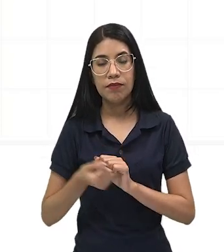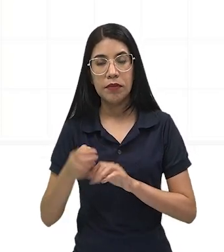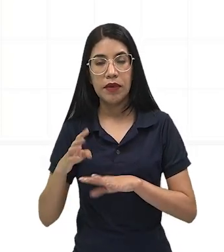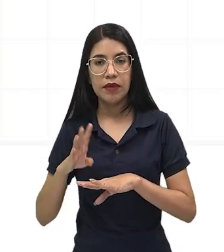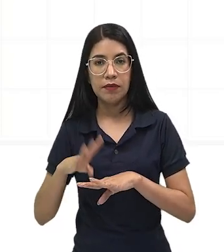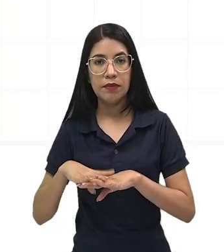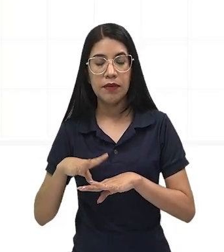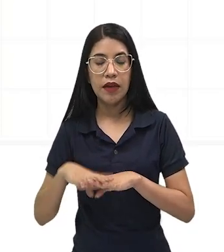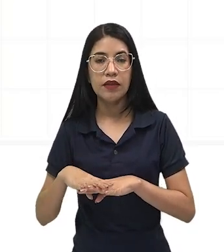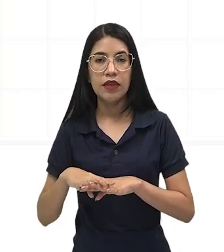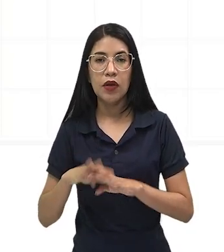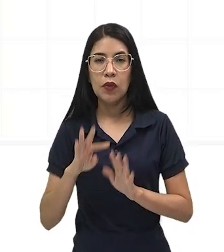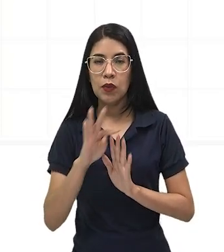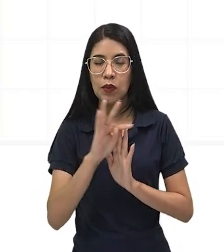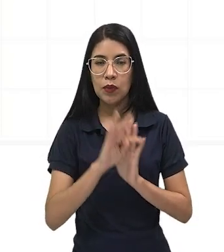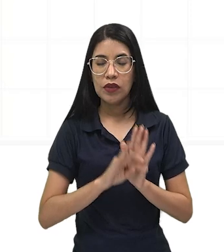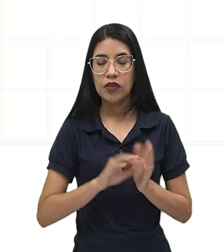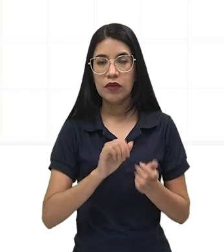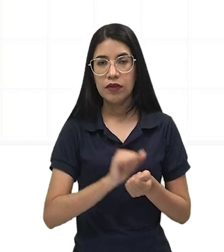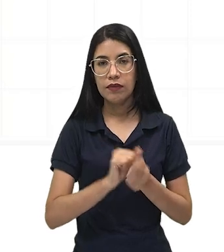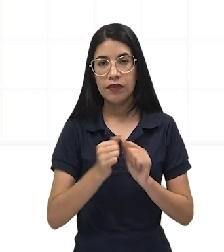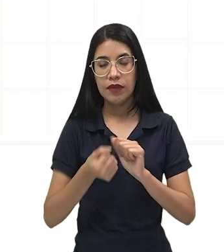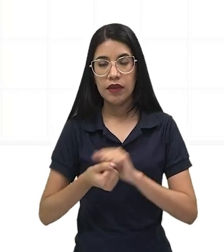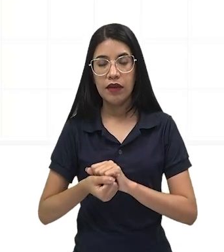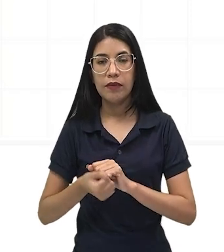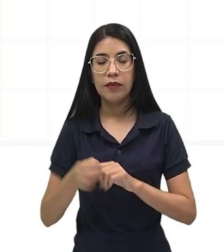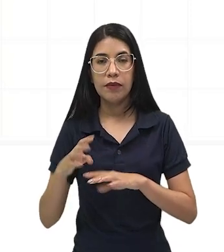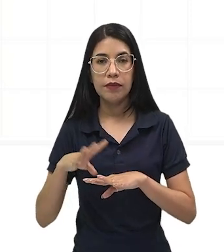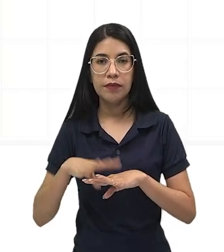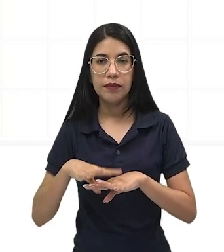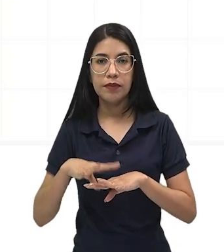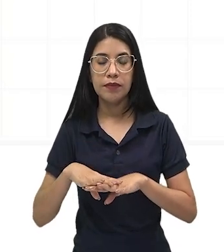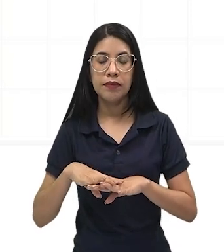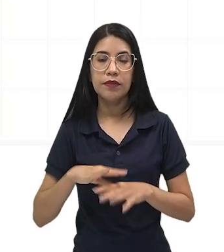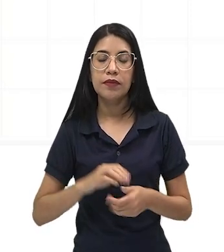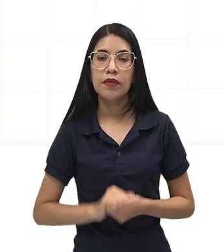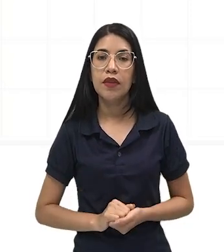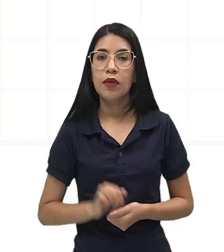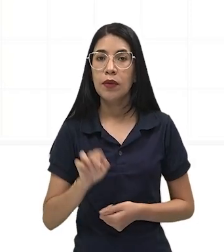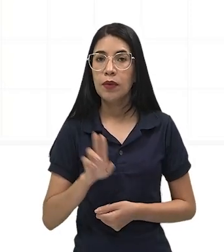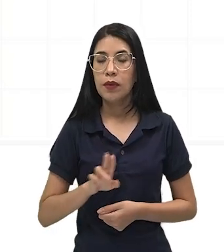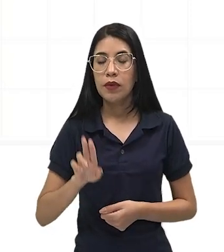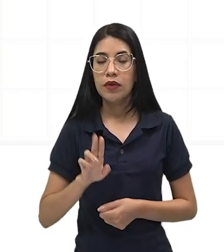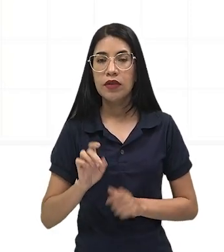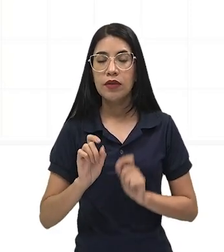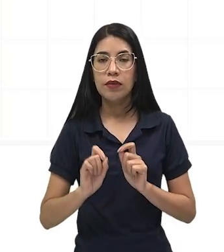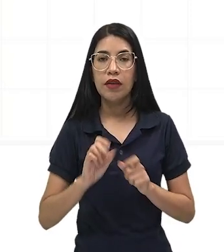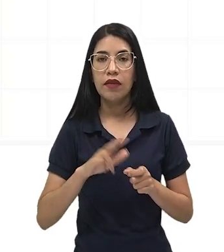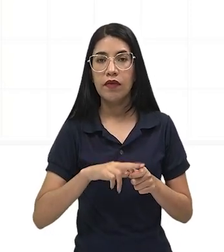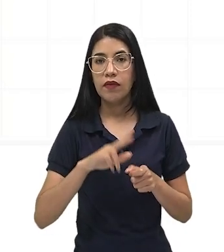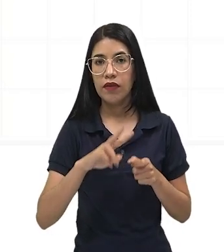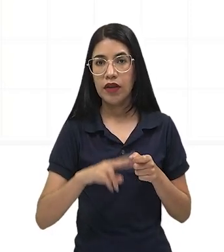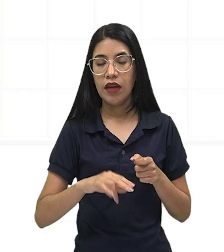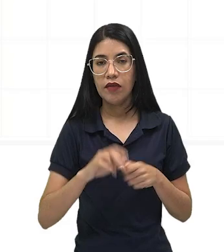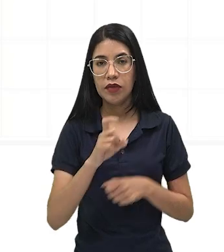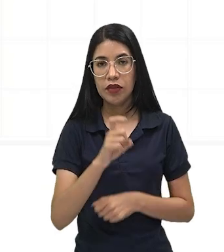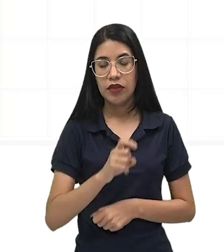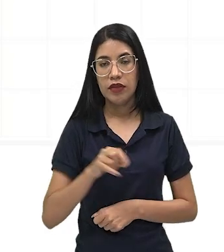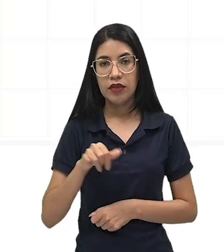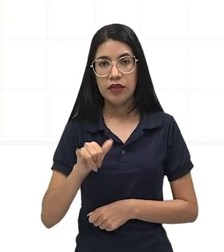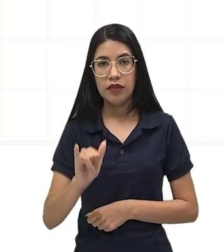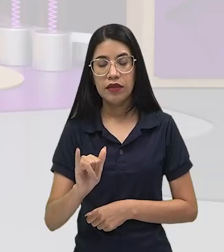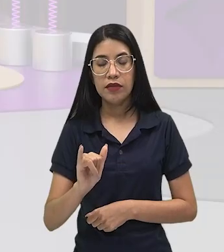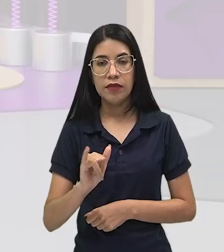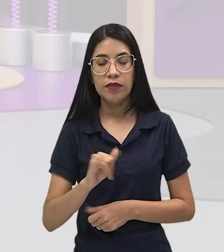situação problema, certo? Da situação problema, utilizando as variáveis, beleza?